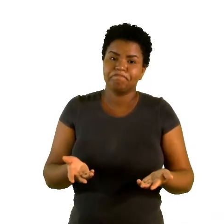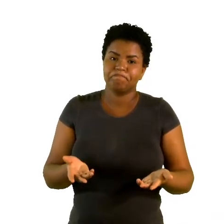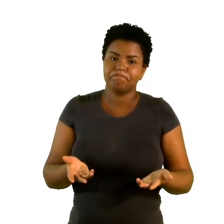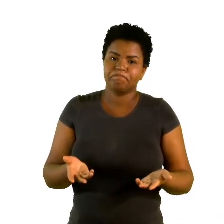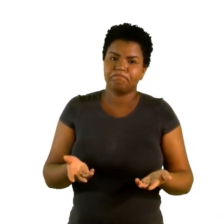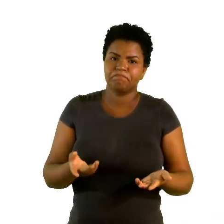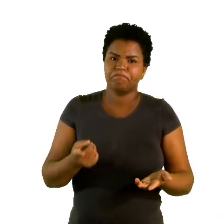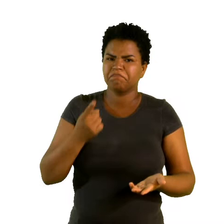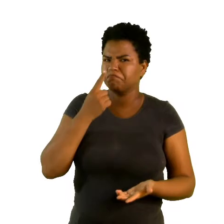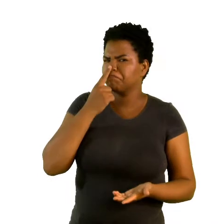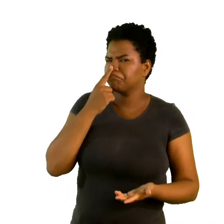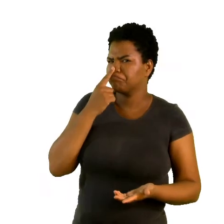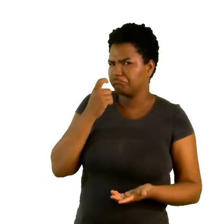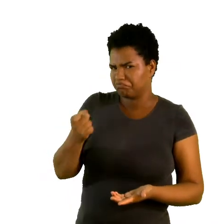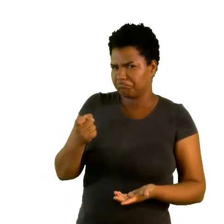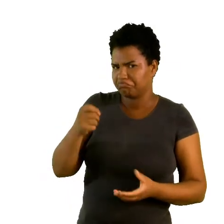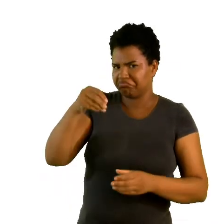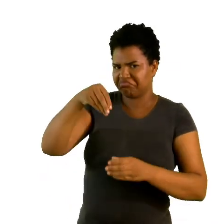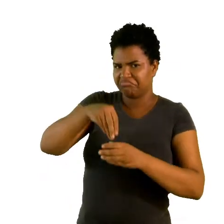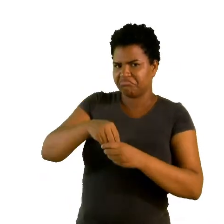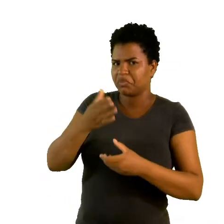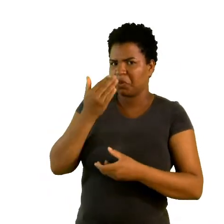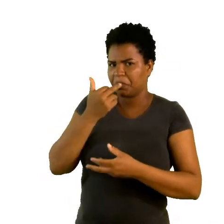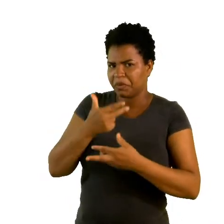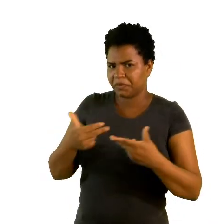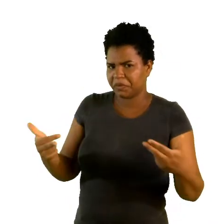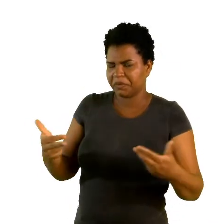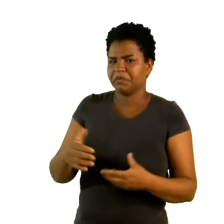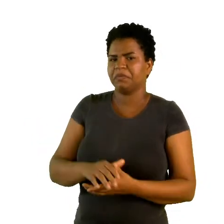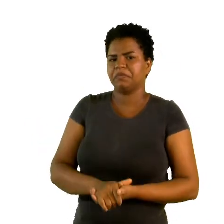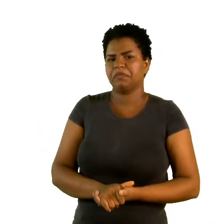Mau cheiro nos alimentos, ele vai